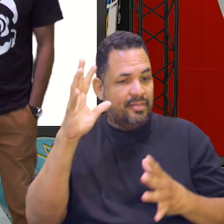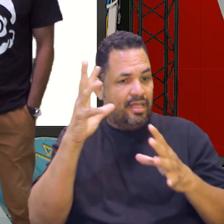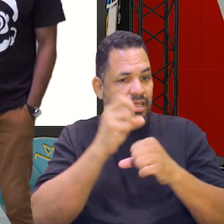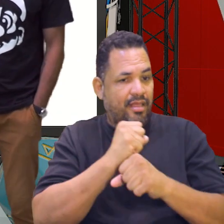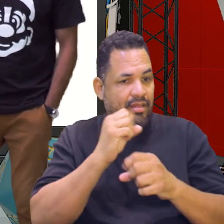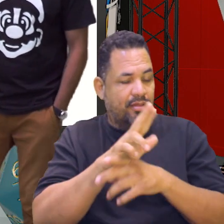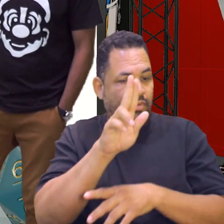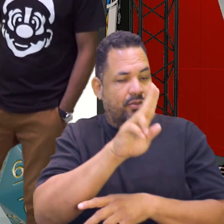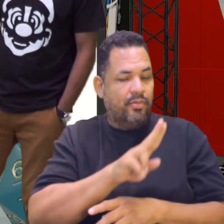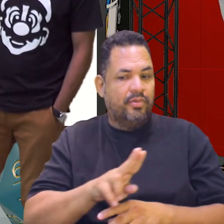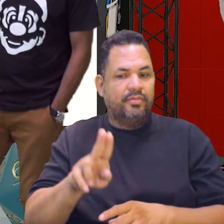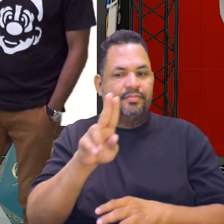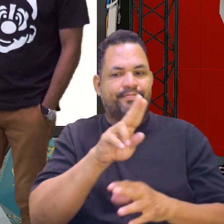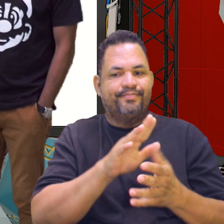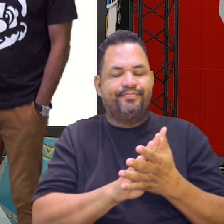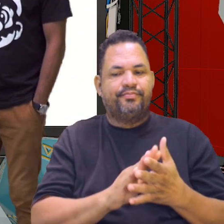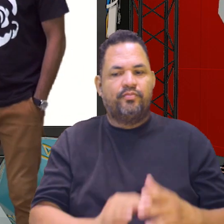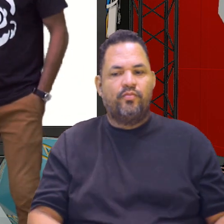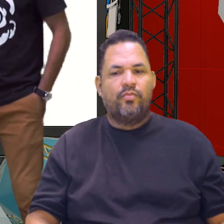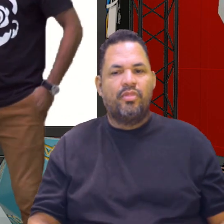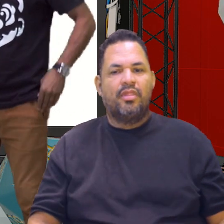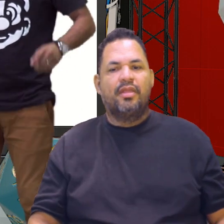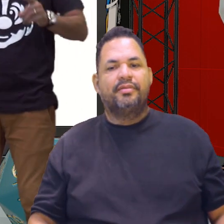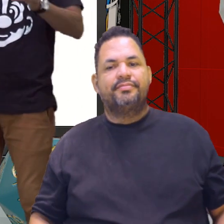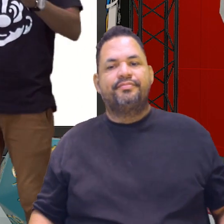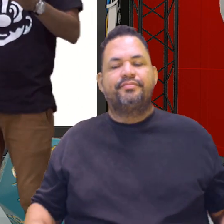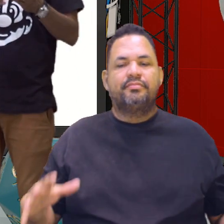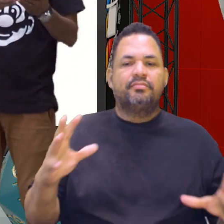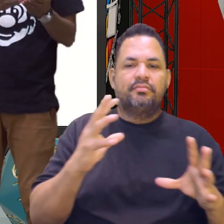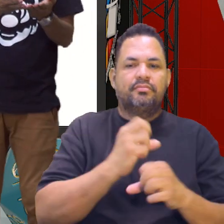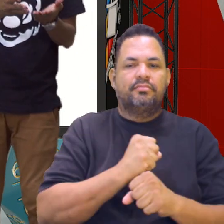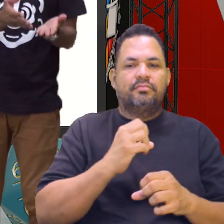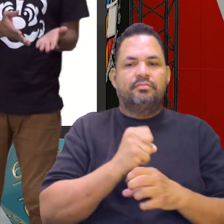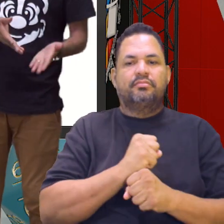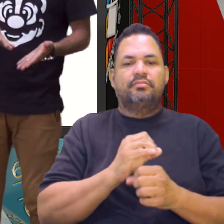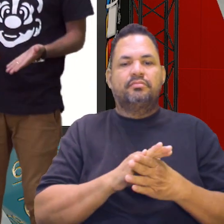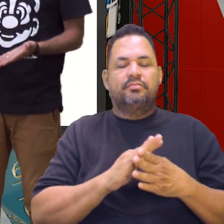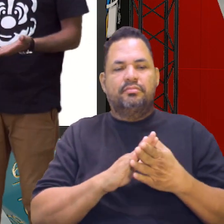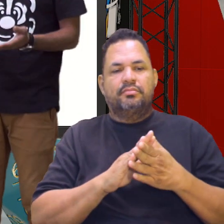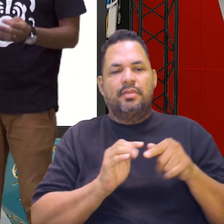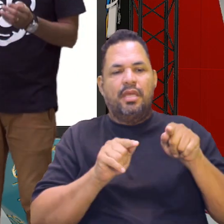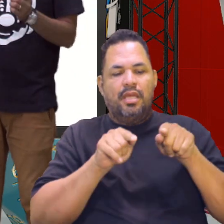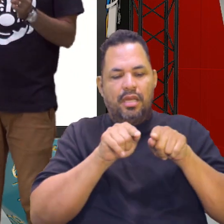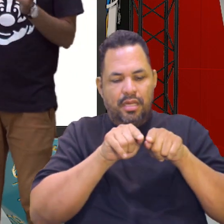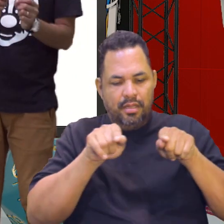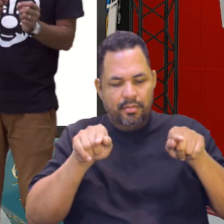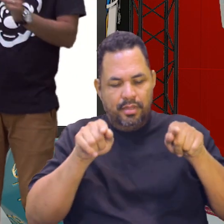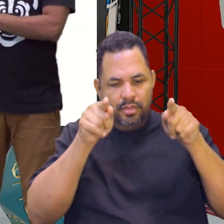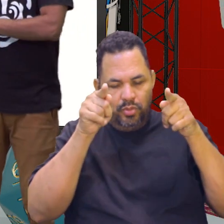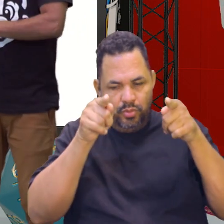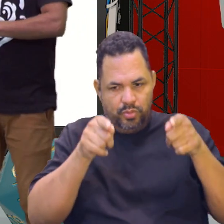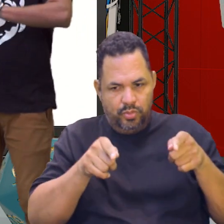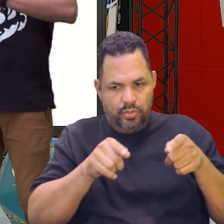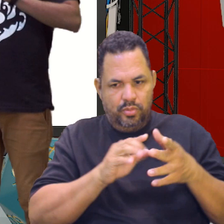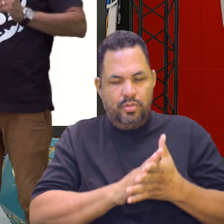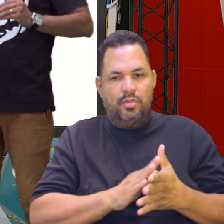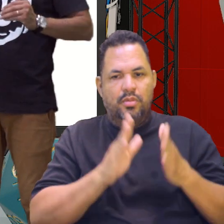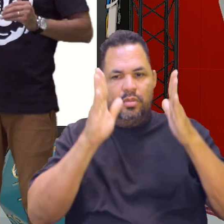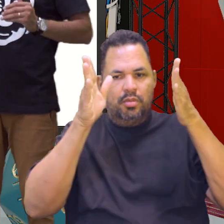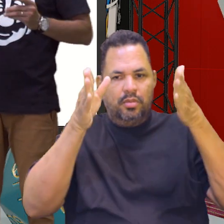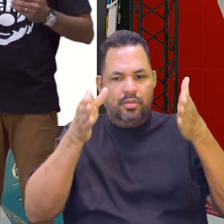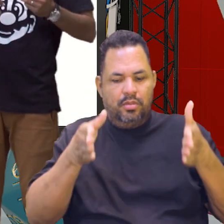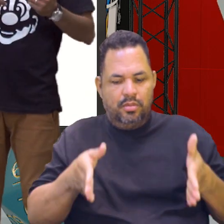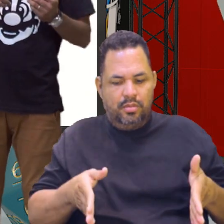já usou, né? A gente usou para quê mesmo? Para calcular o alinhamento dos pontos. Determinante 0